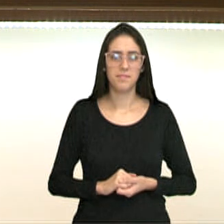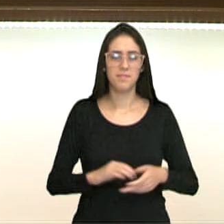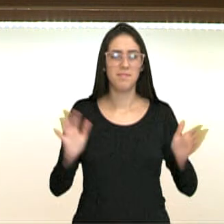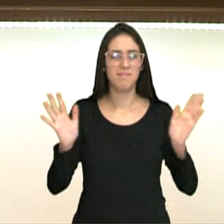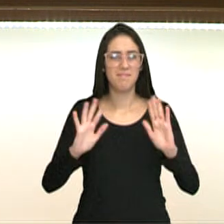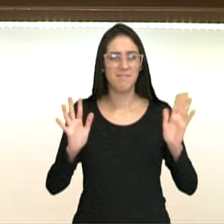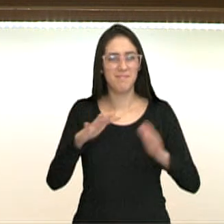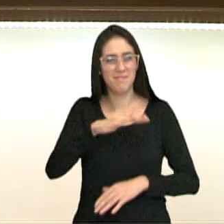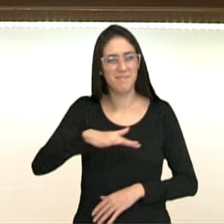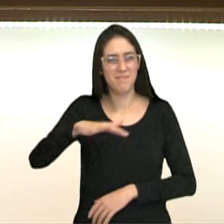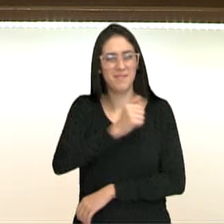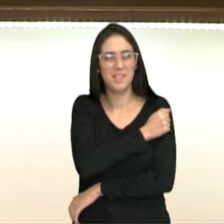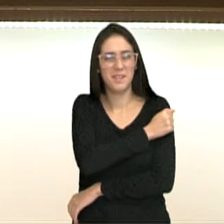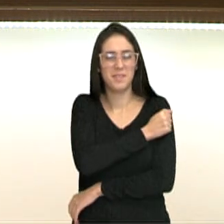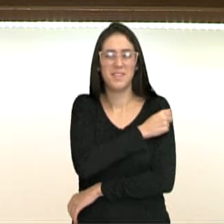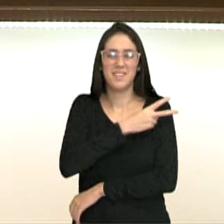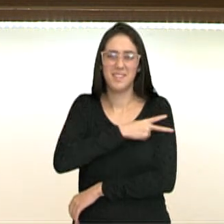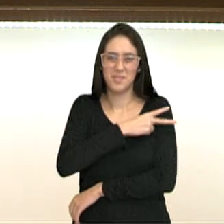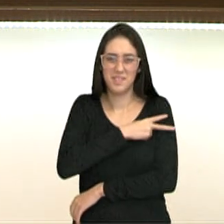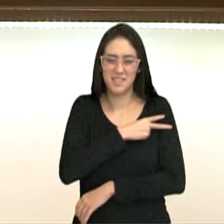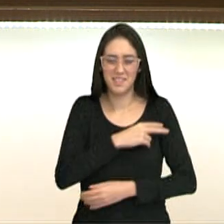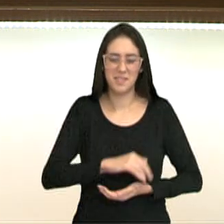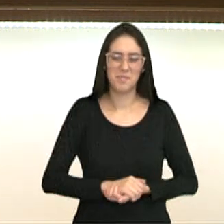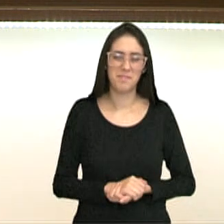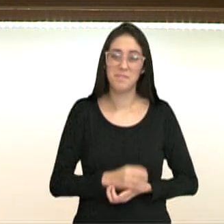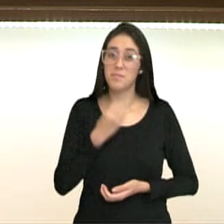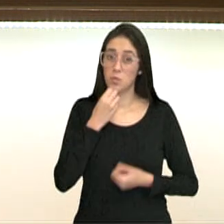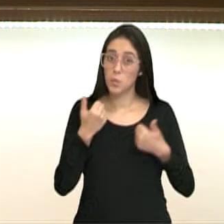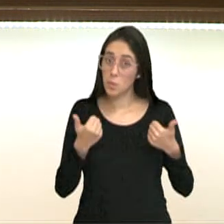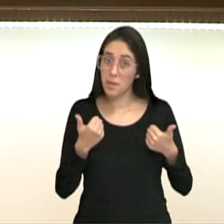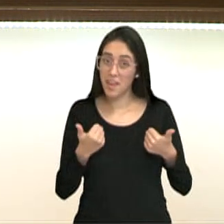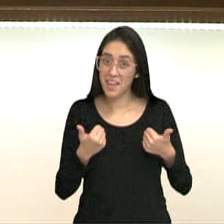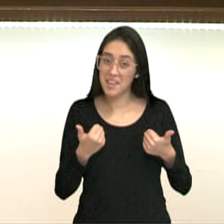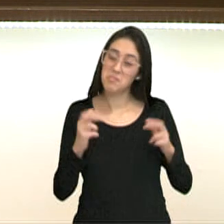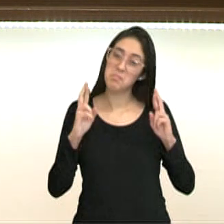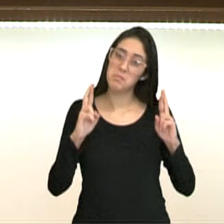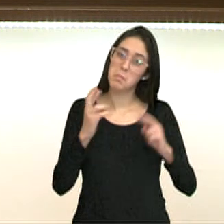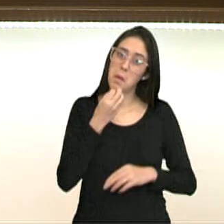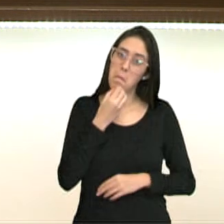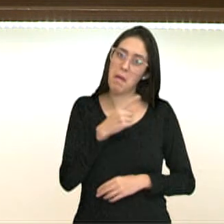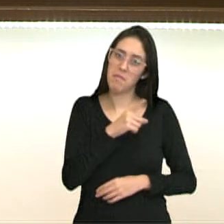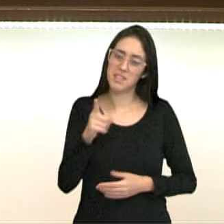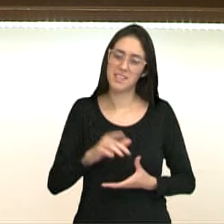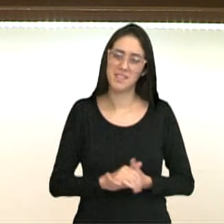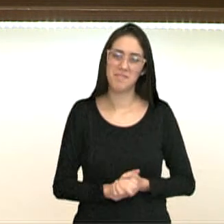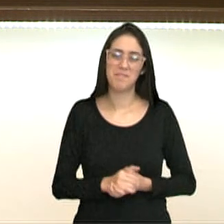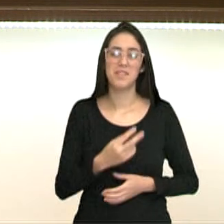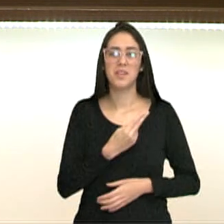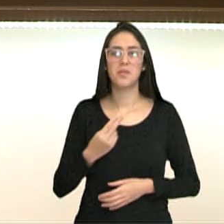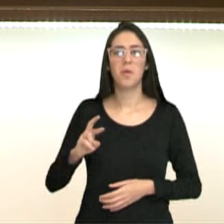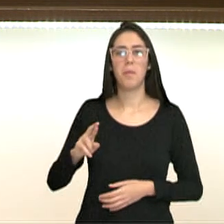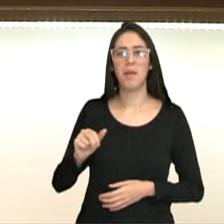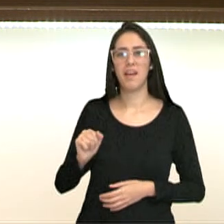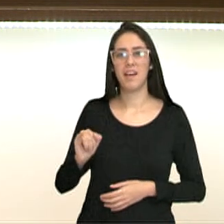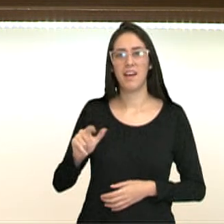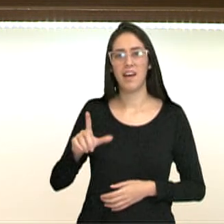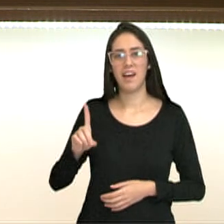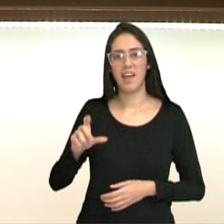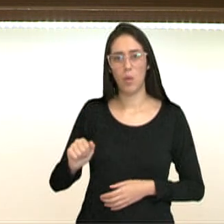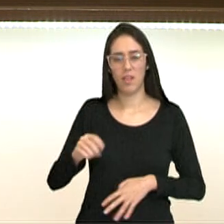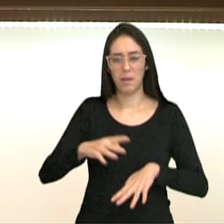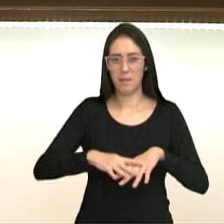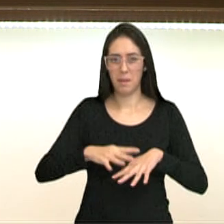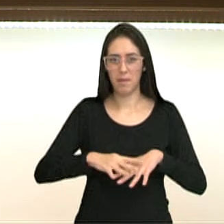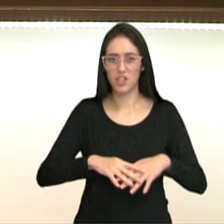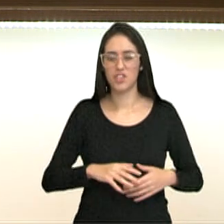Olá, estudantes da segunda série do ensino médio, tudo bem com vocês? Espero que sim. Eu sou a professora Railda de Matemática